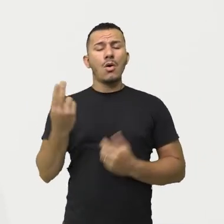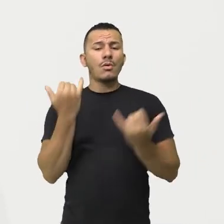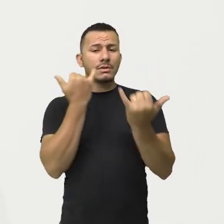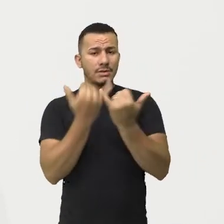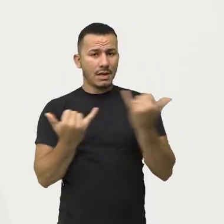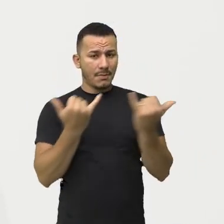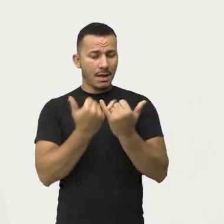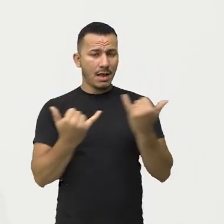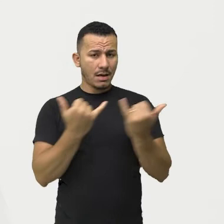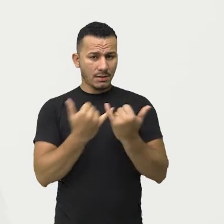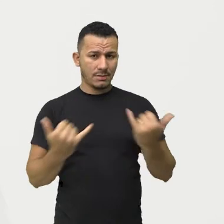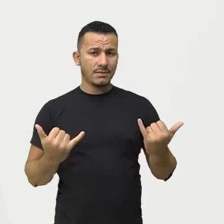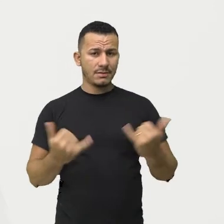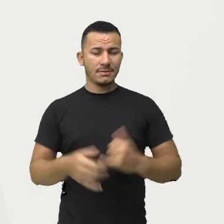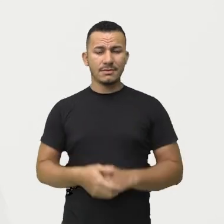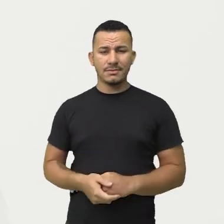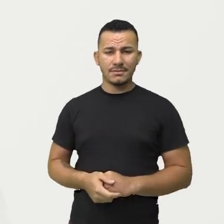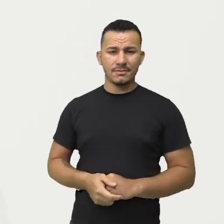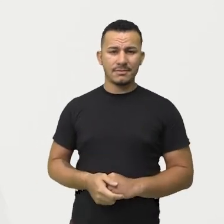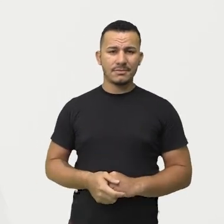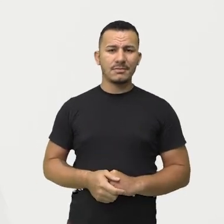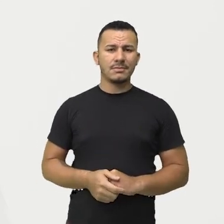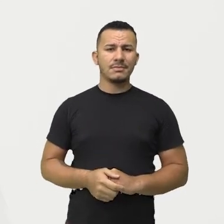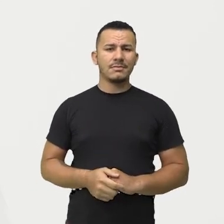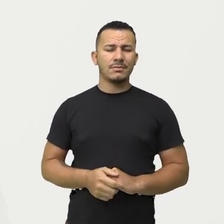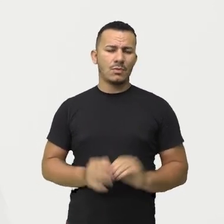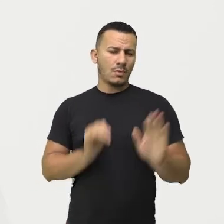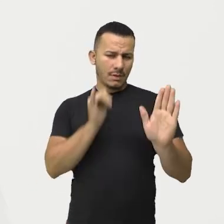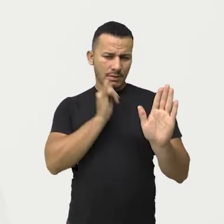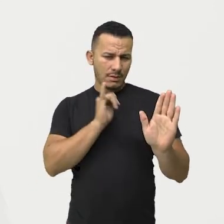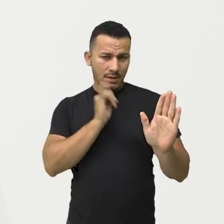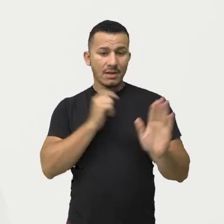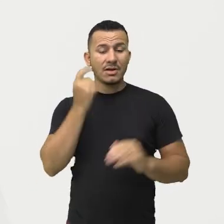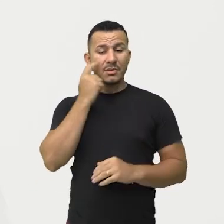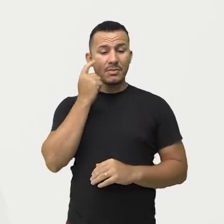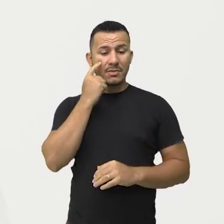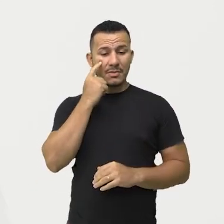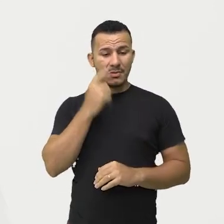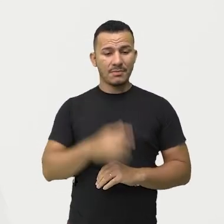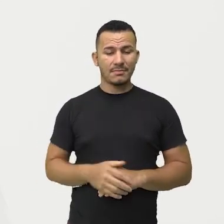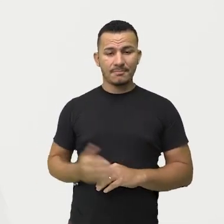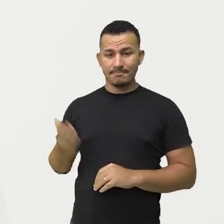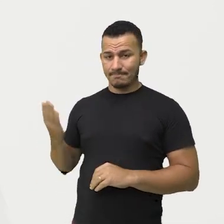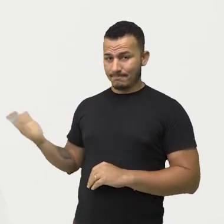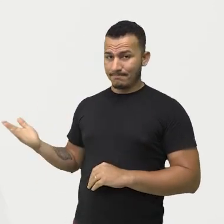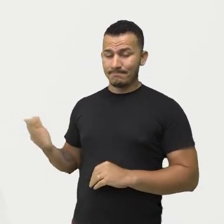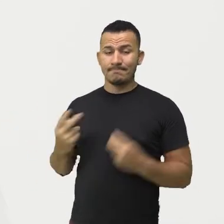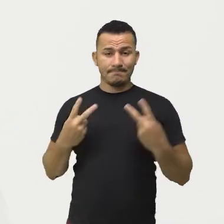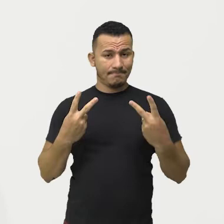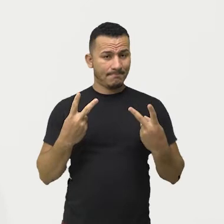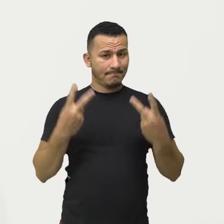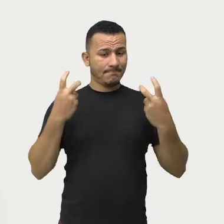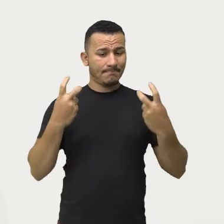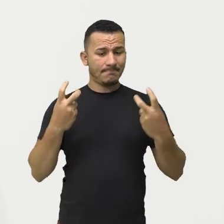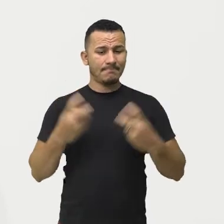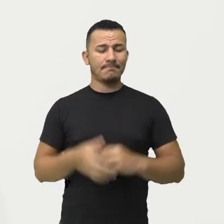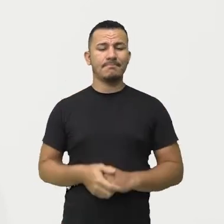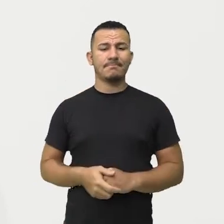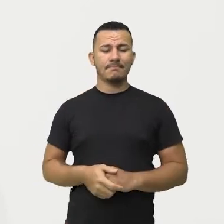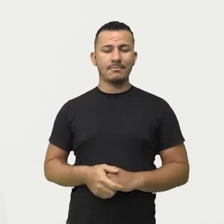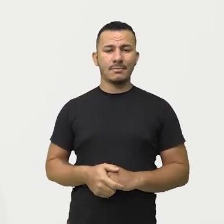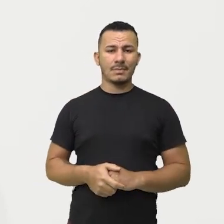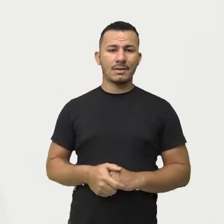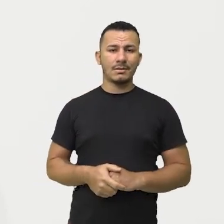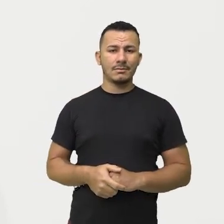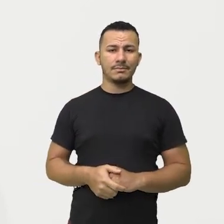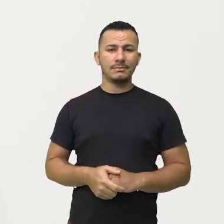às originais. Olha a observação aqui dentro do balão, né? Sempre o olhão, né? Vamos botar